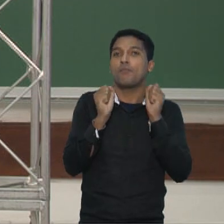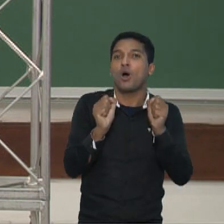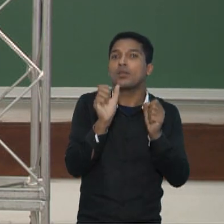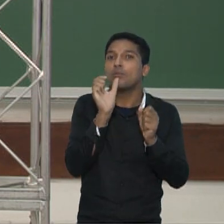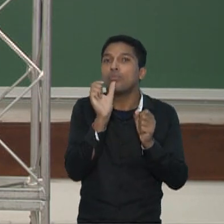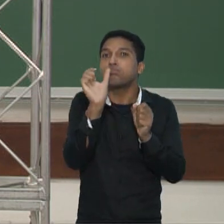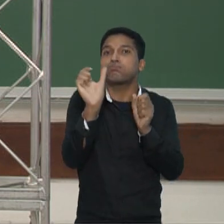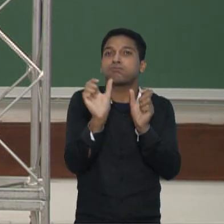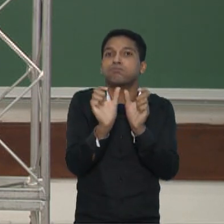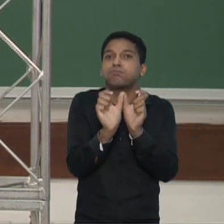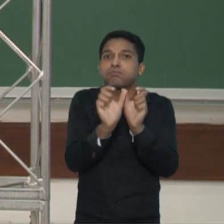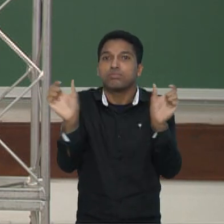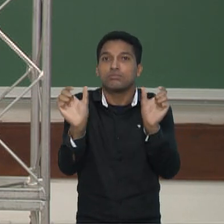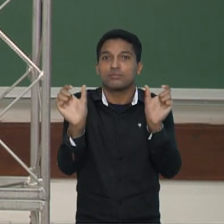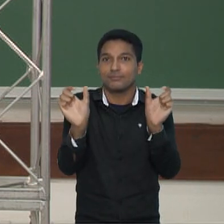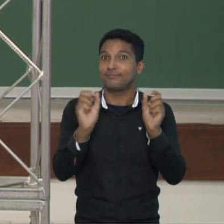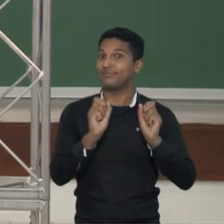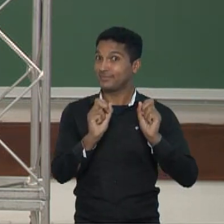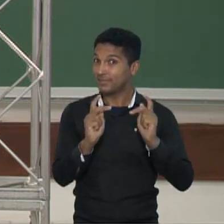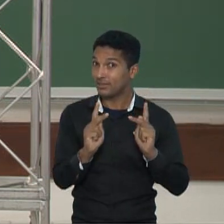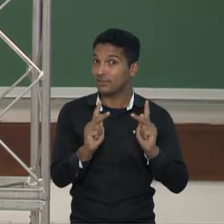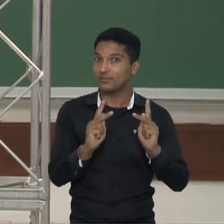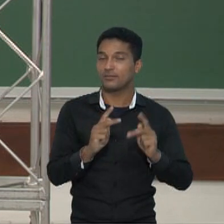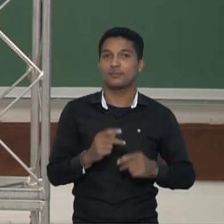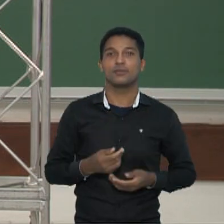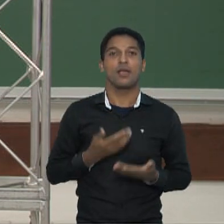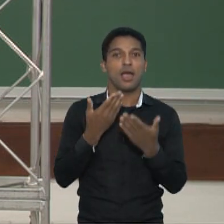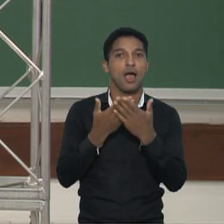ok? Vamos dar sequência à nossa aula, então?